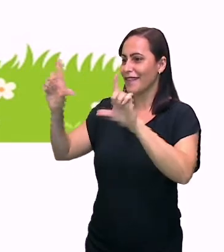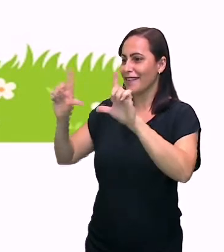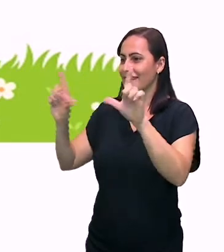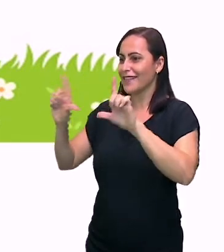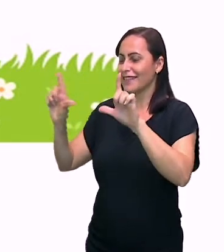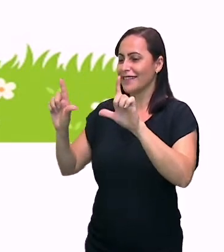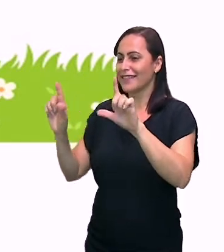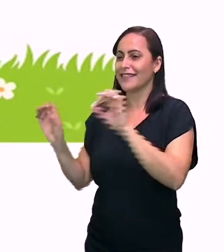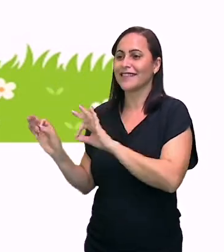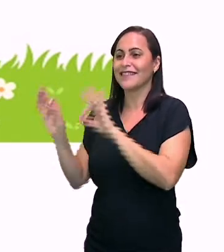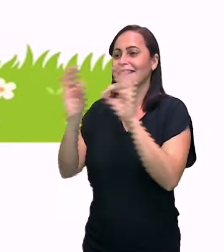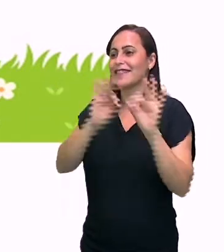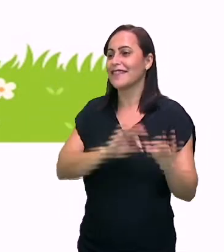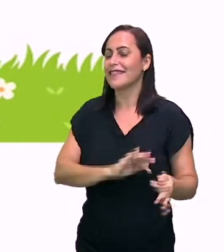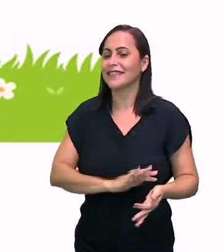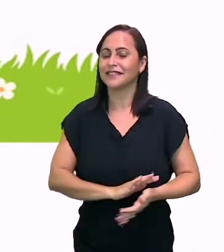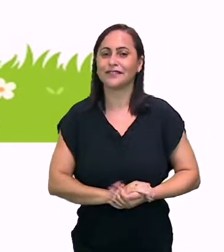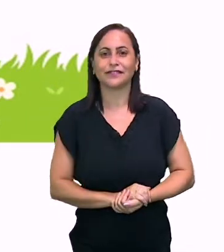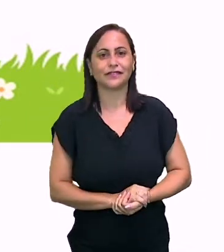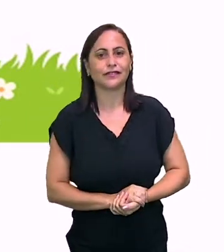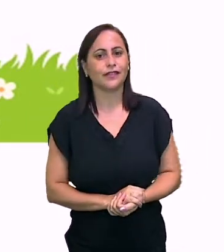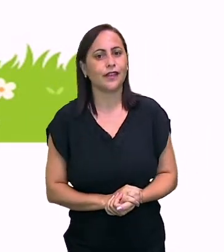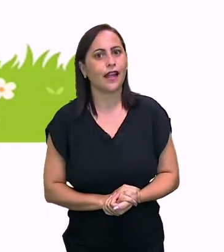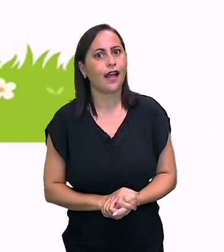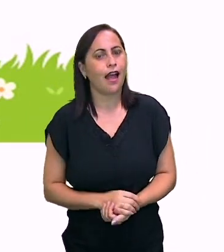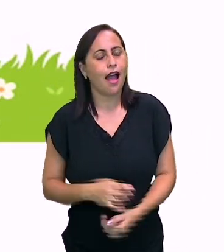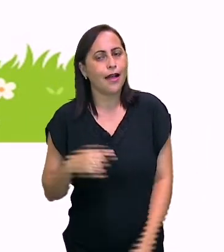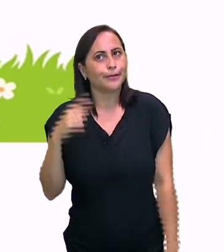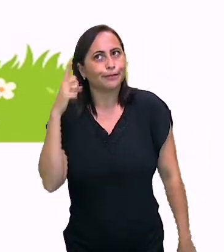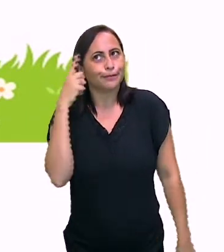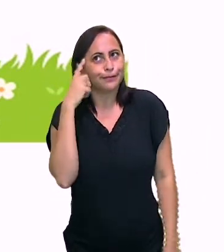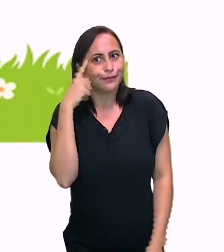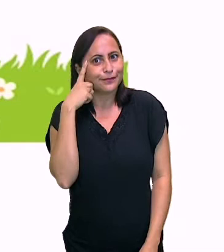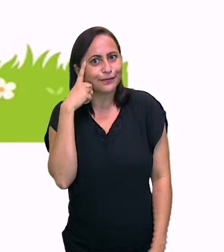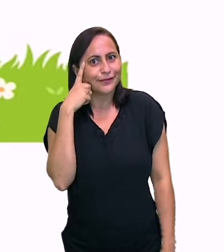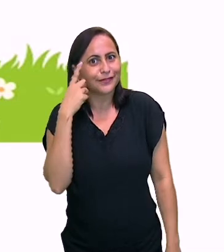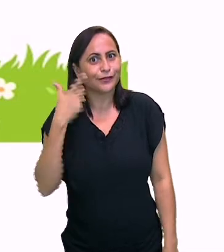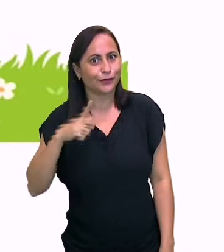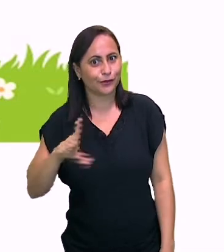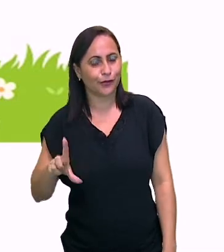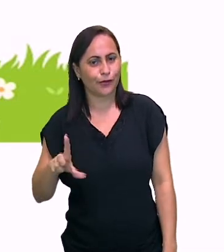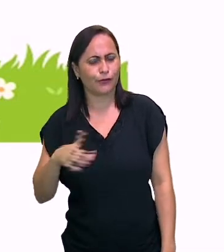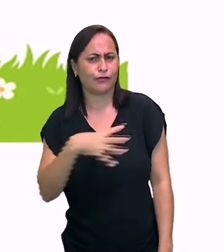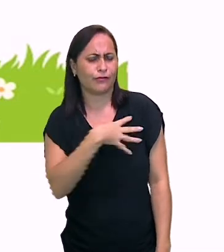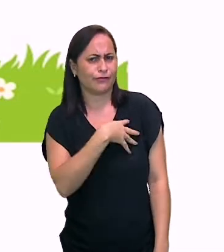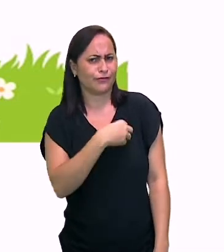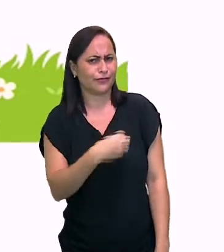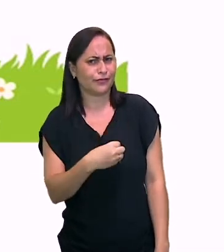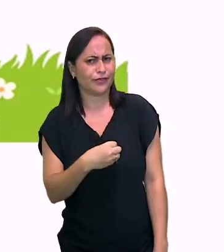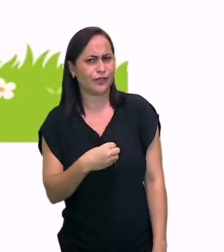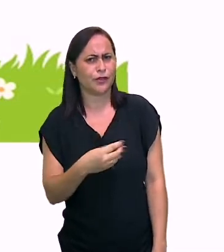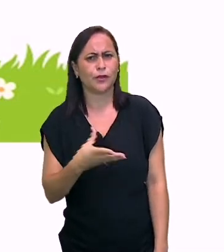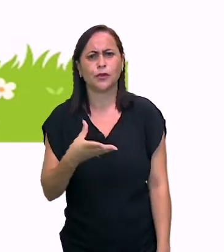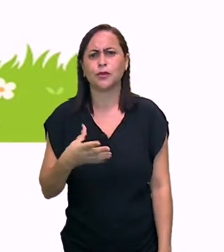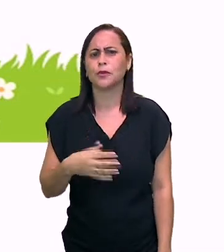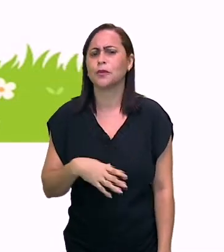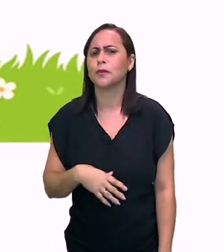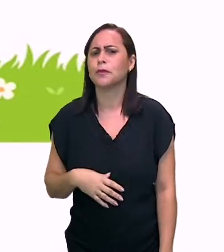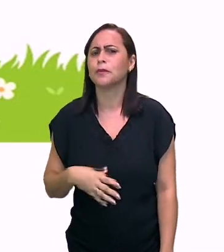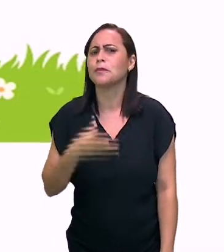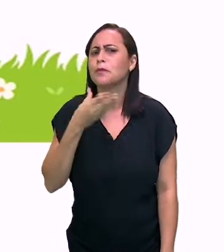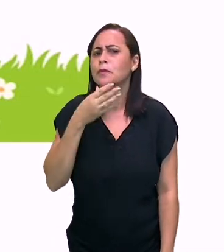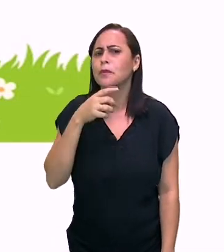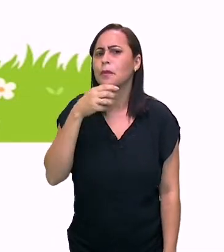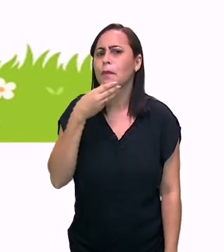ver. Pensou Pedro. Filho, isso. Menino,